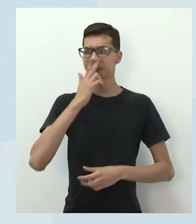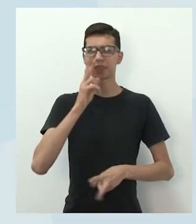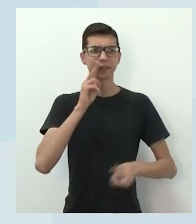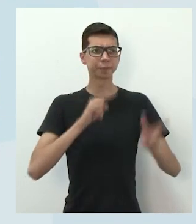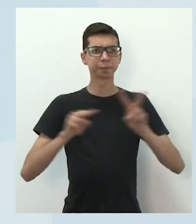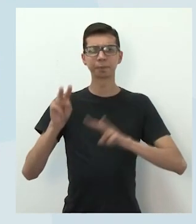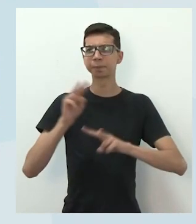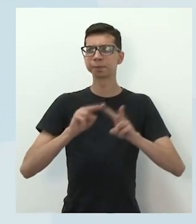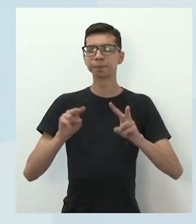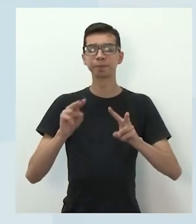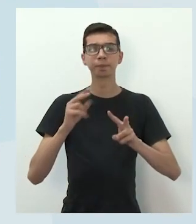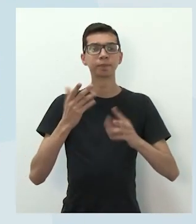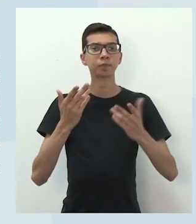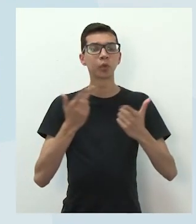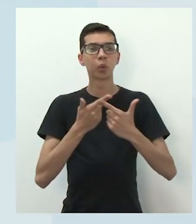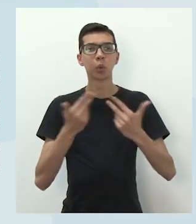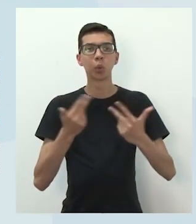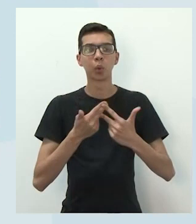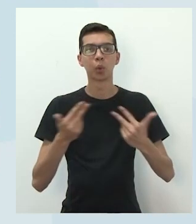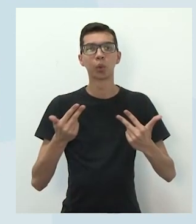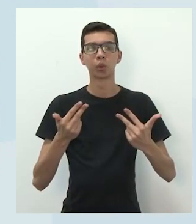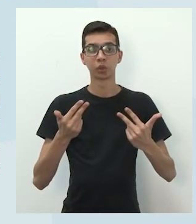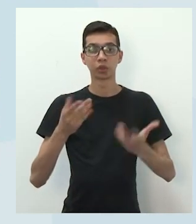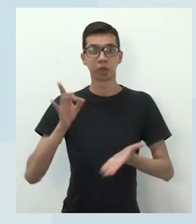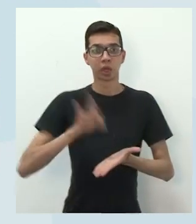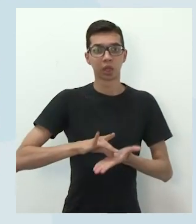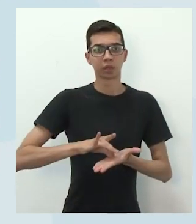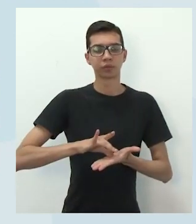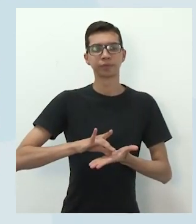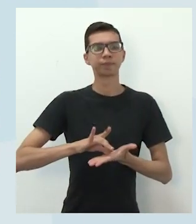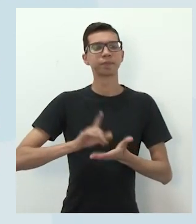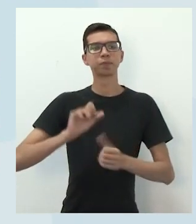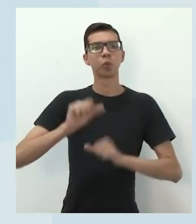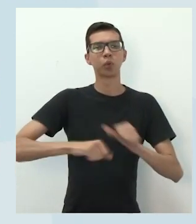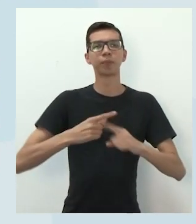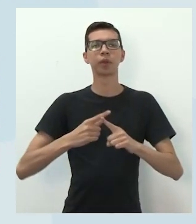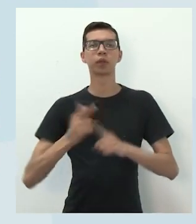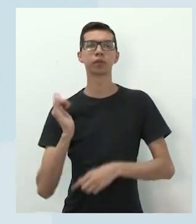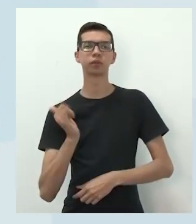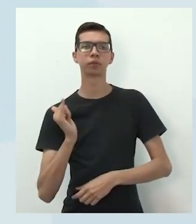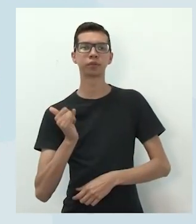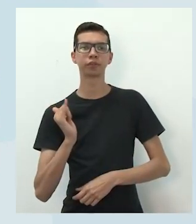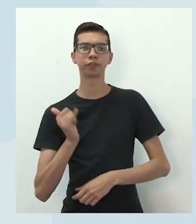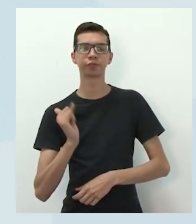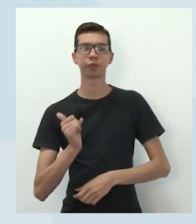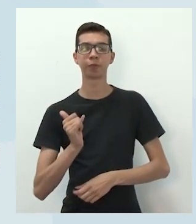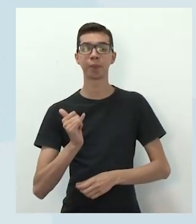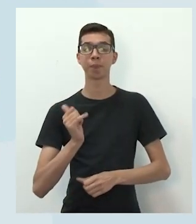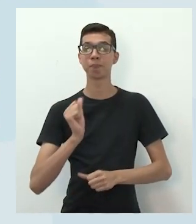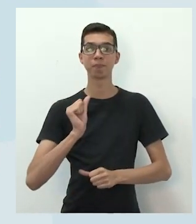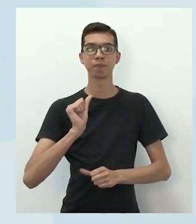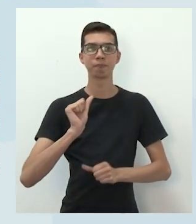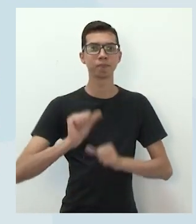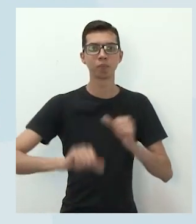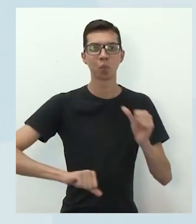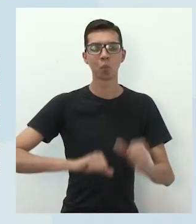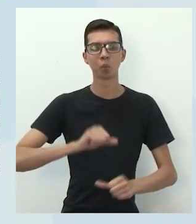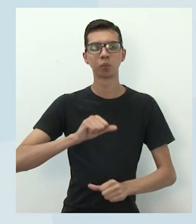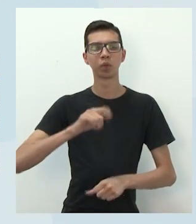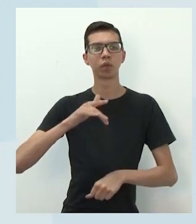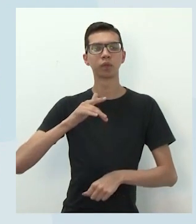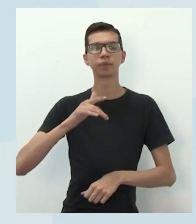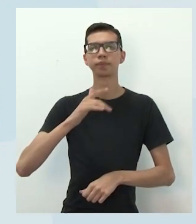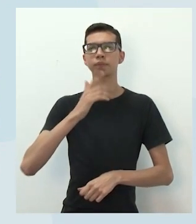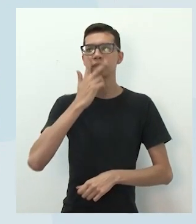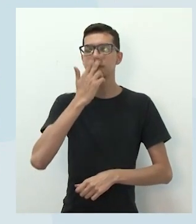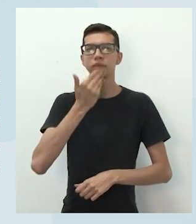da realidade, onde a narrativa era modificada, criando ações próximas ao incrível, ao sobrenatural. Então, dessa forma,